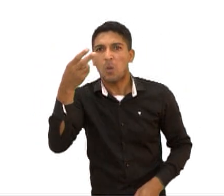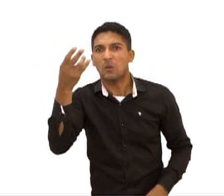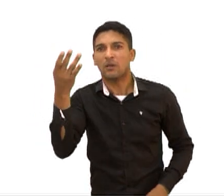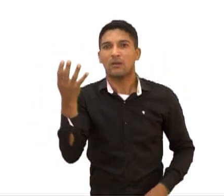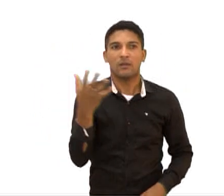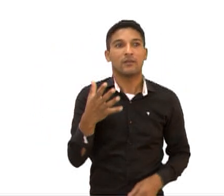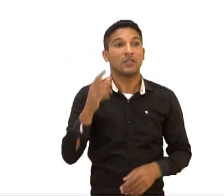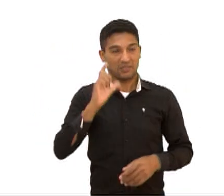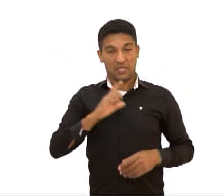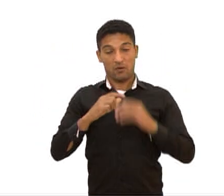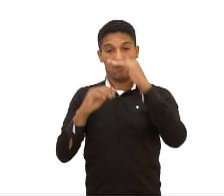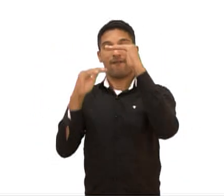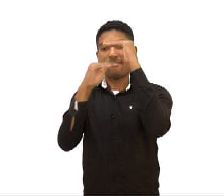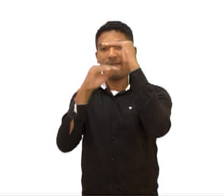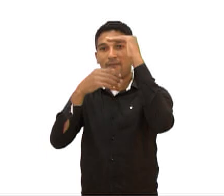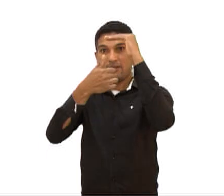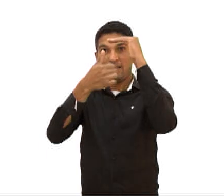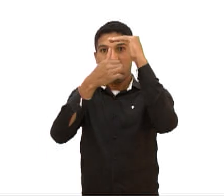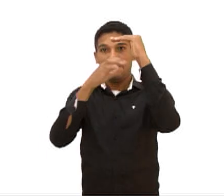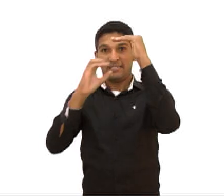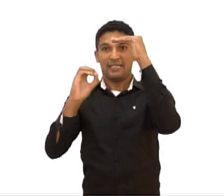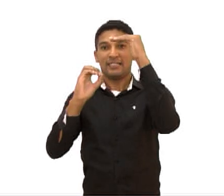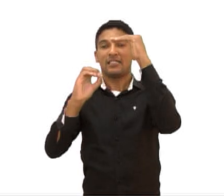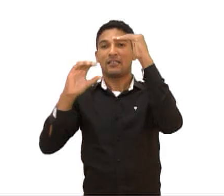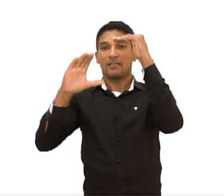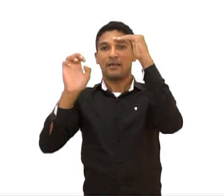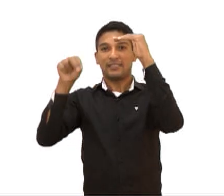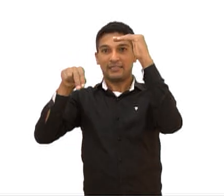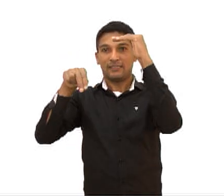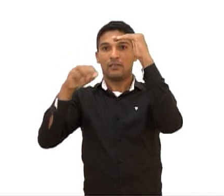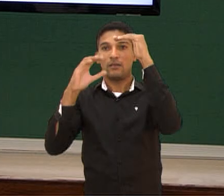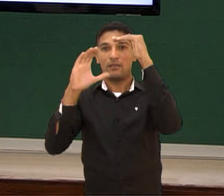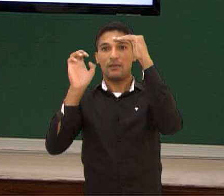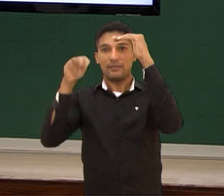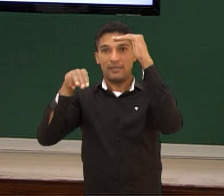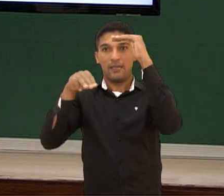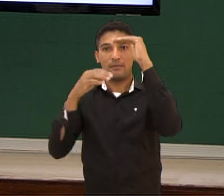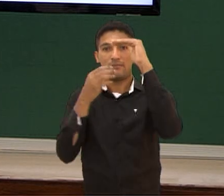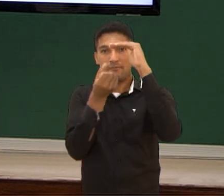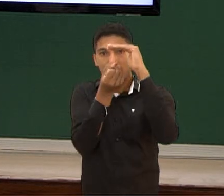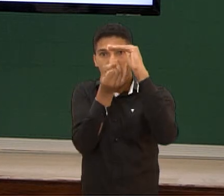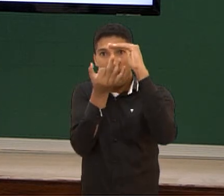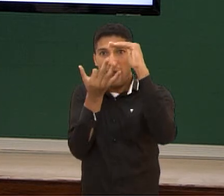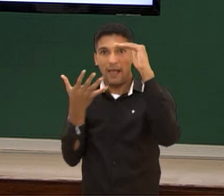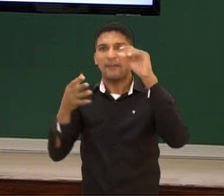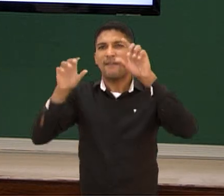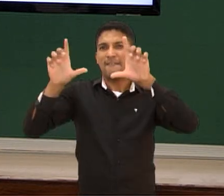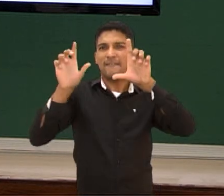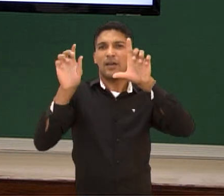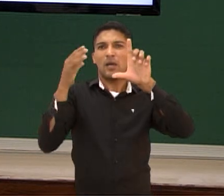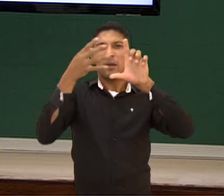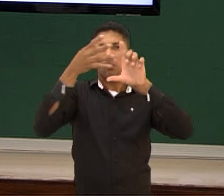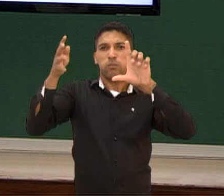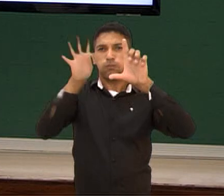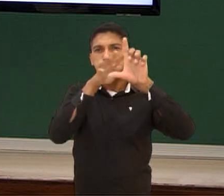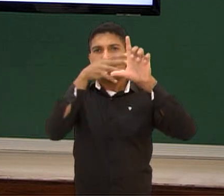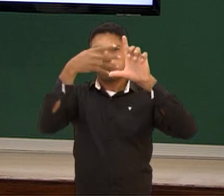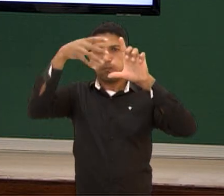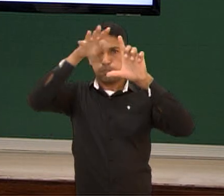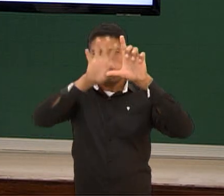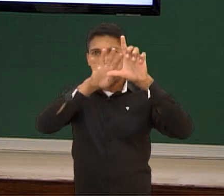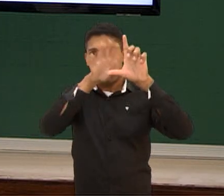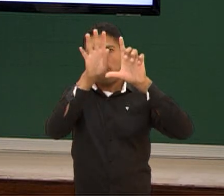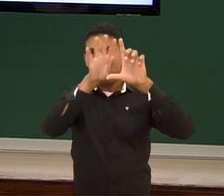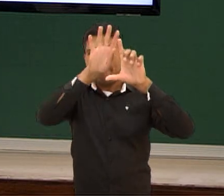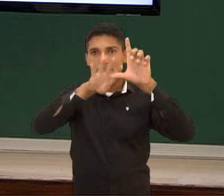professora já colocou o valor aqui, né? Que são 100 partes, certo? São 100 partezinhas nessa representação.